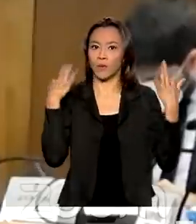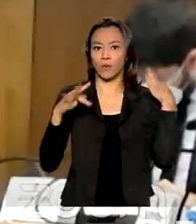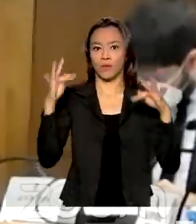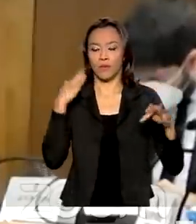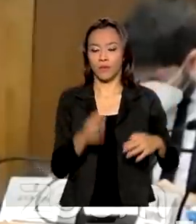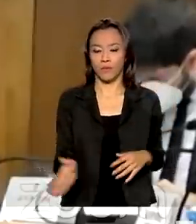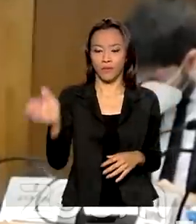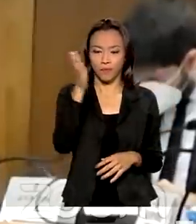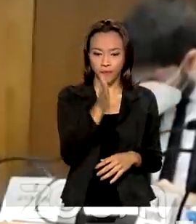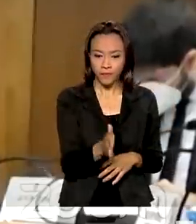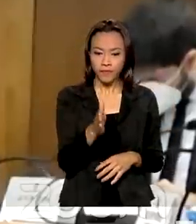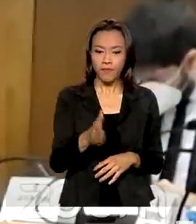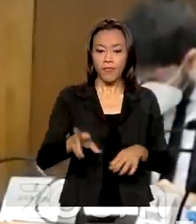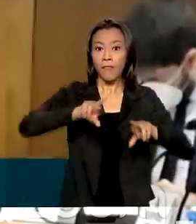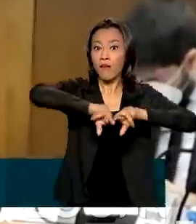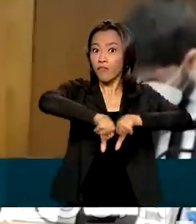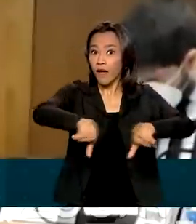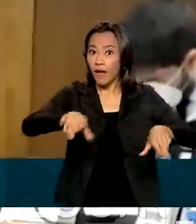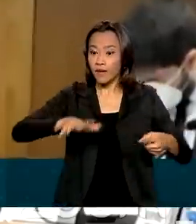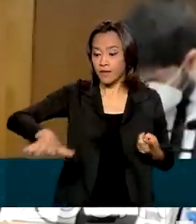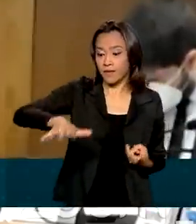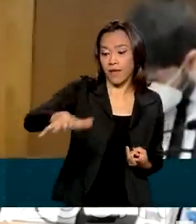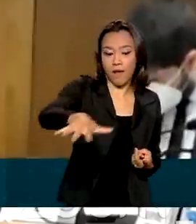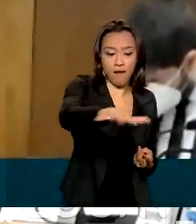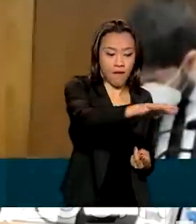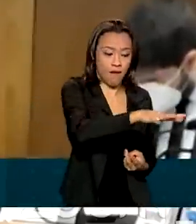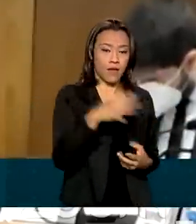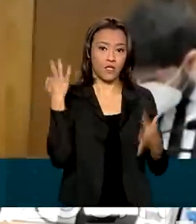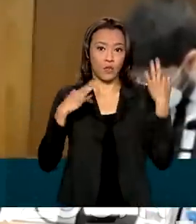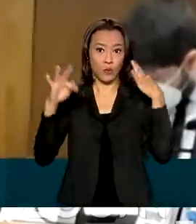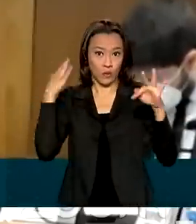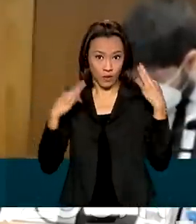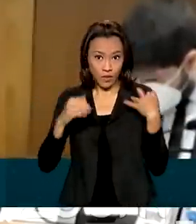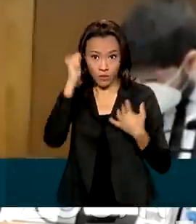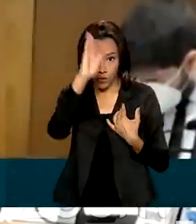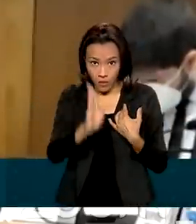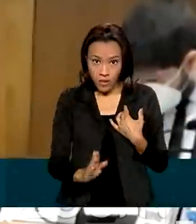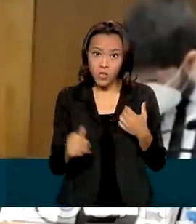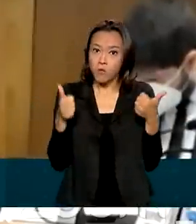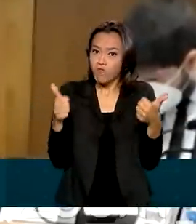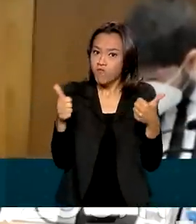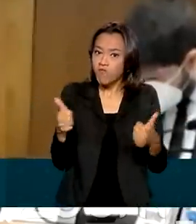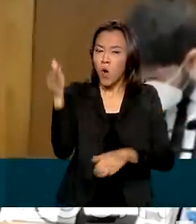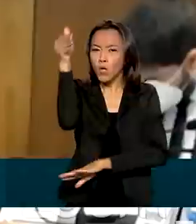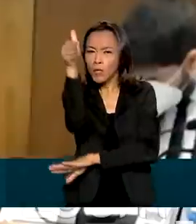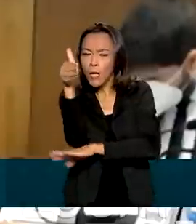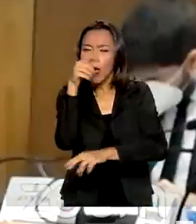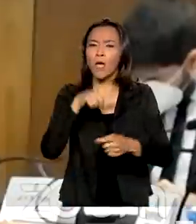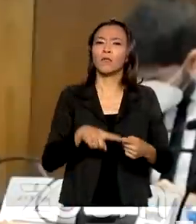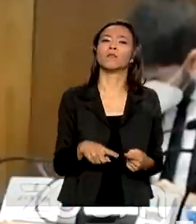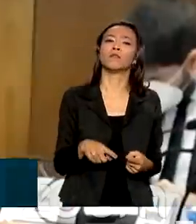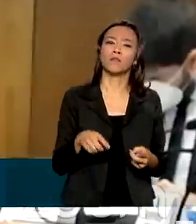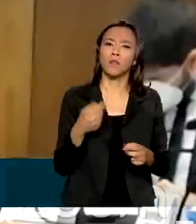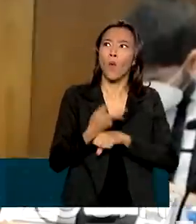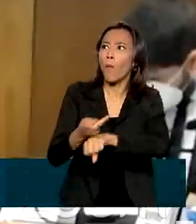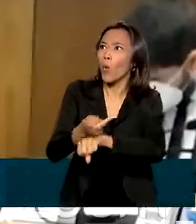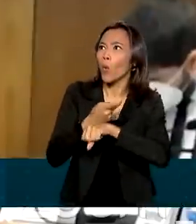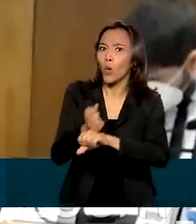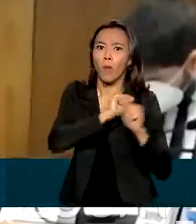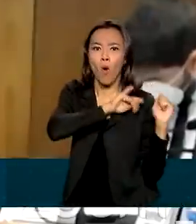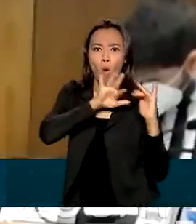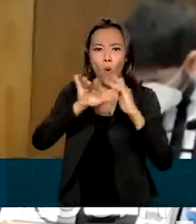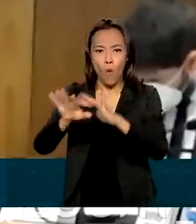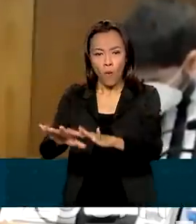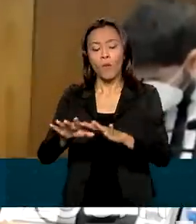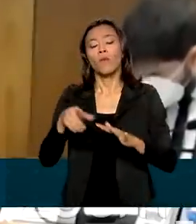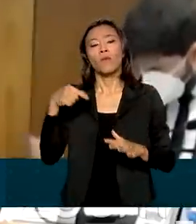várias áreas turísticas brasileiras estão com as reservas descortadas nos hotéis, nas pousadas. E é importante